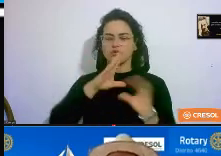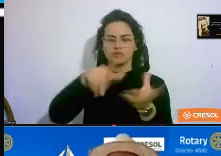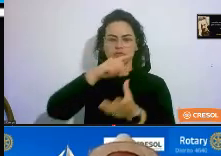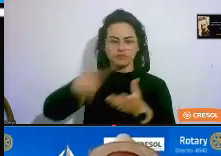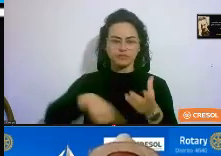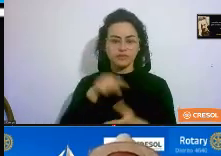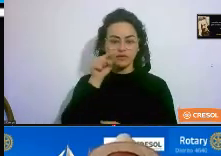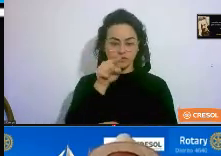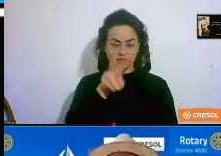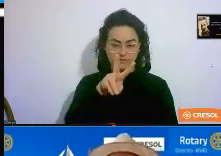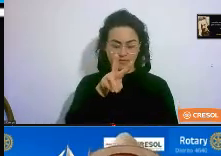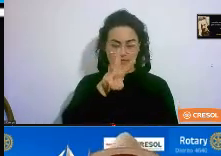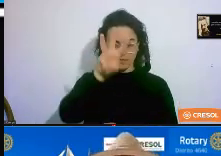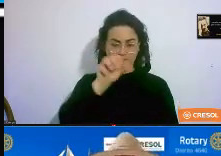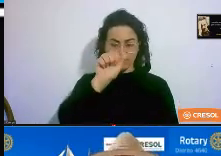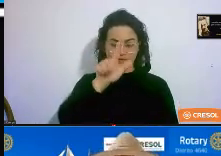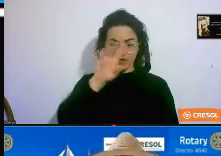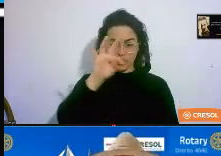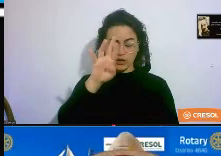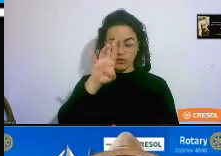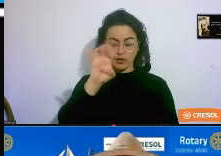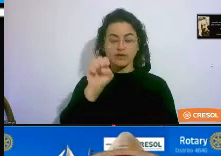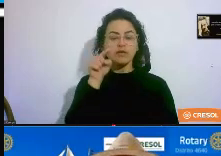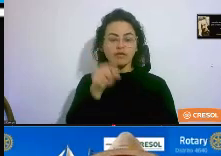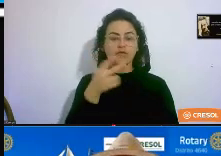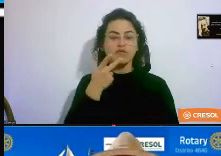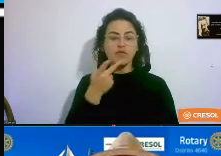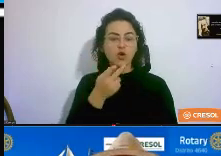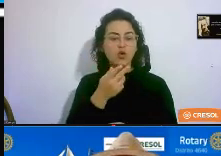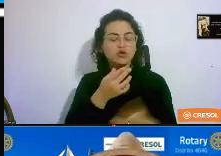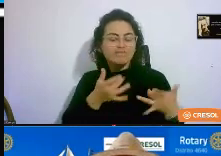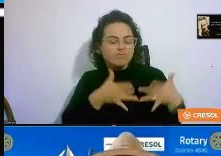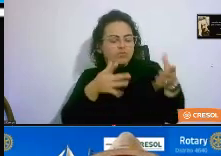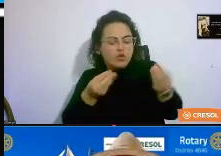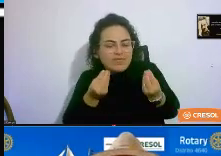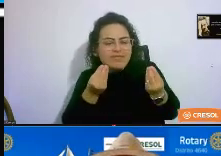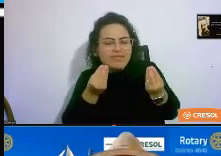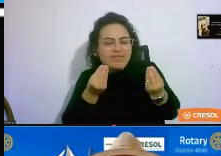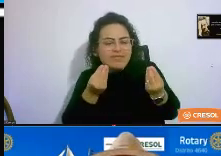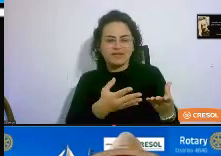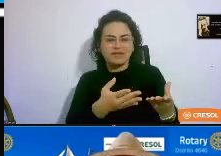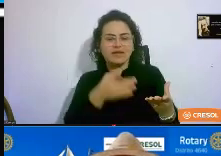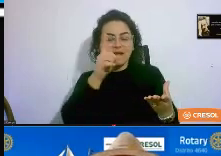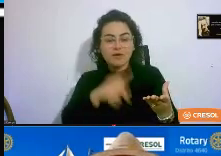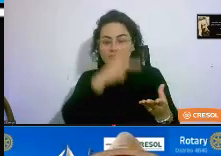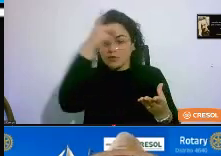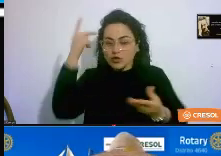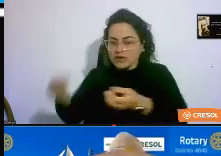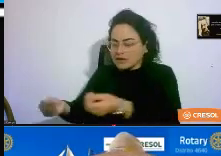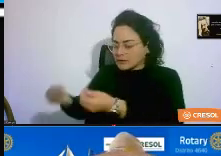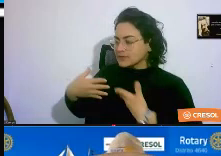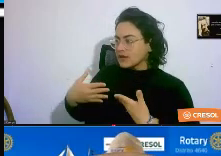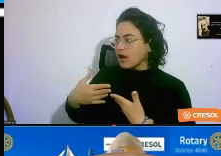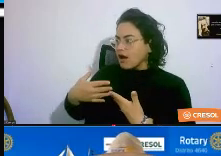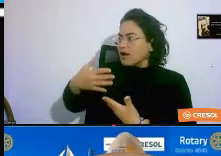está escrito, ele diz, as doações devem atingir tão profundamente quem as recebe a ponto de causar